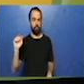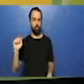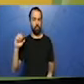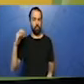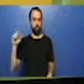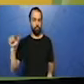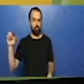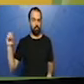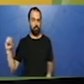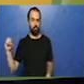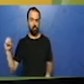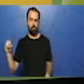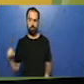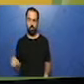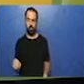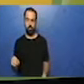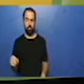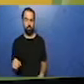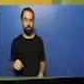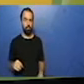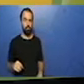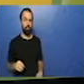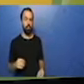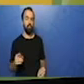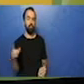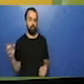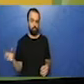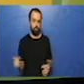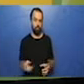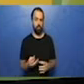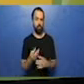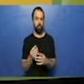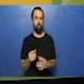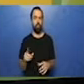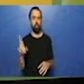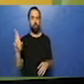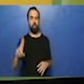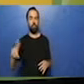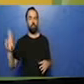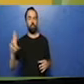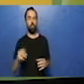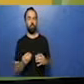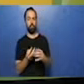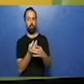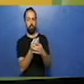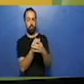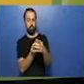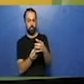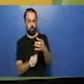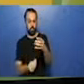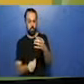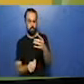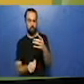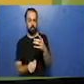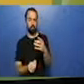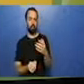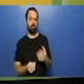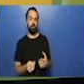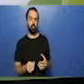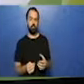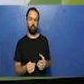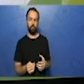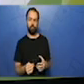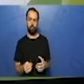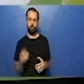e o óleo. Então, esse processo utiliza o funil de bromo, ou também chamado funil de decantação, que